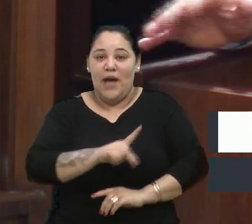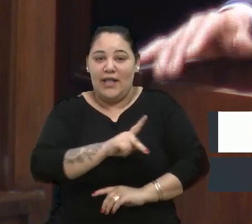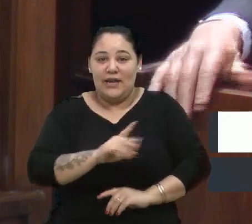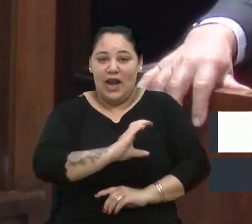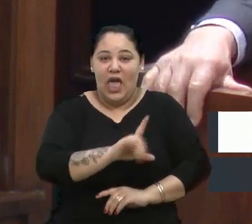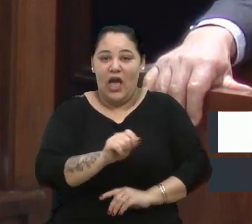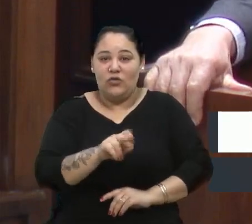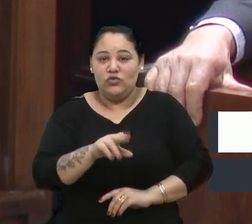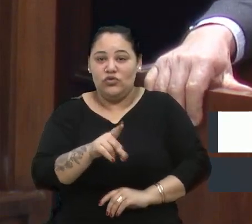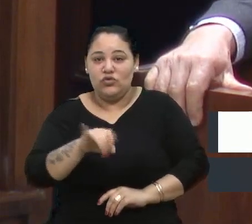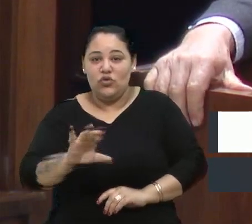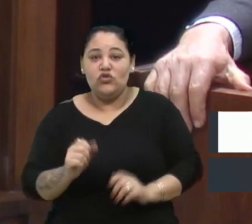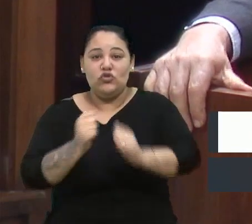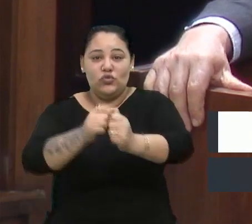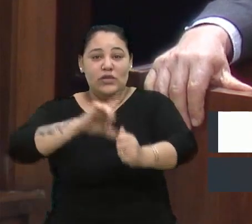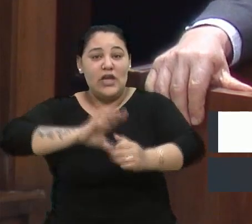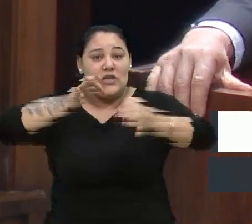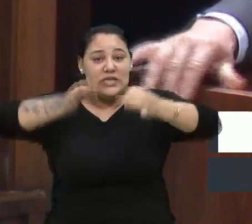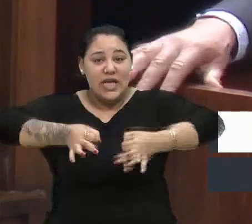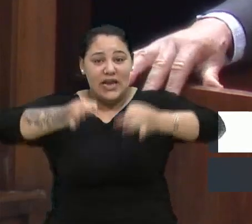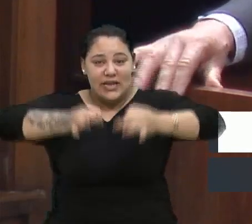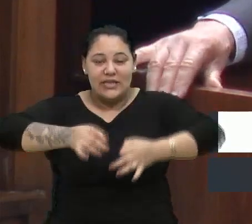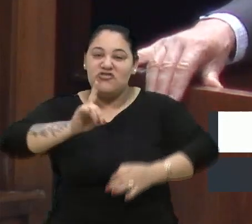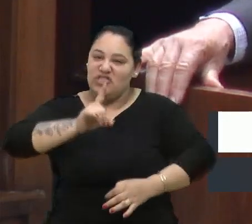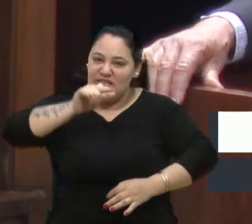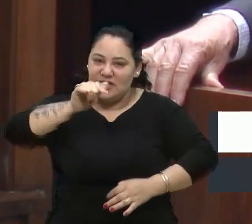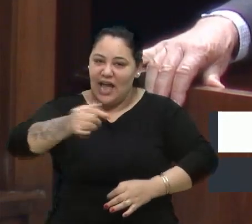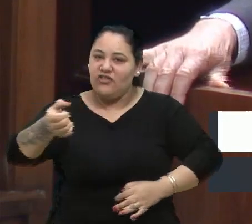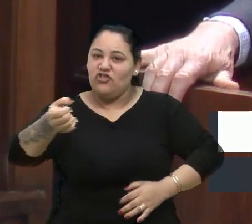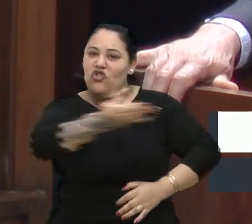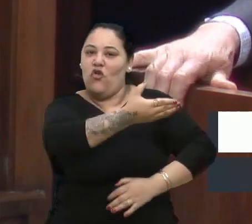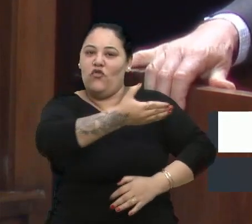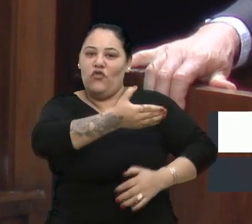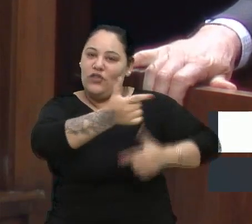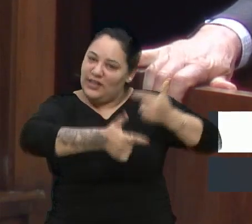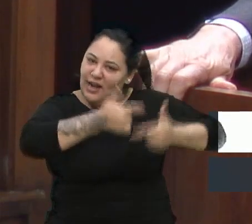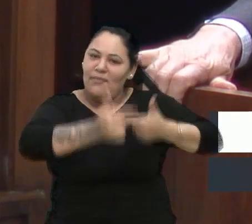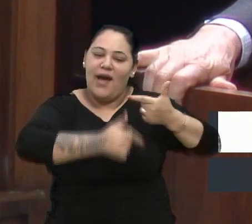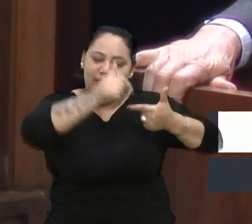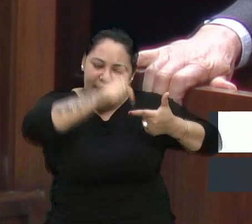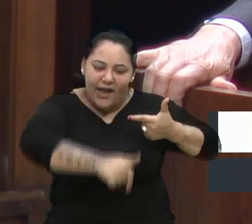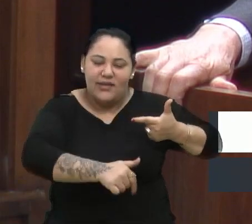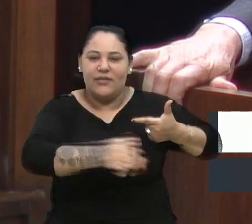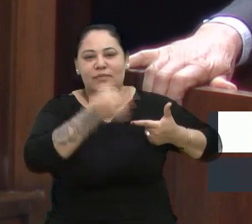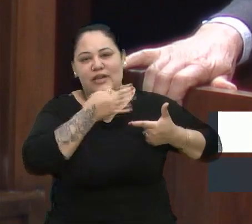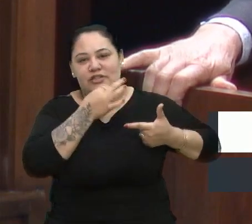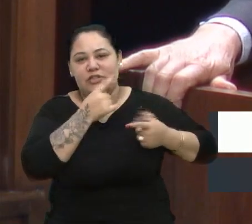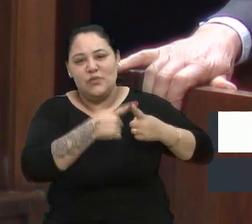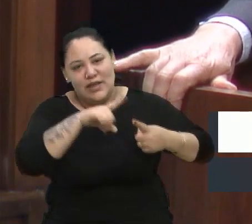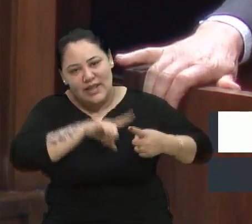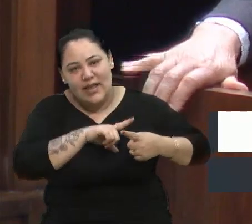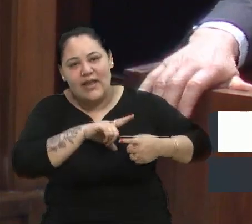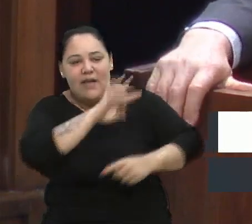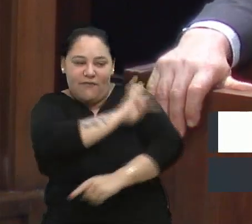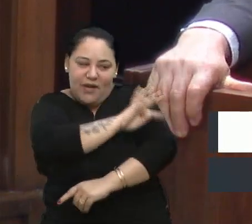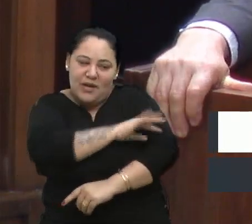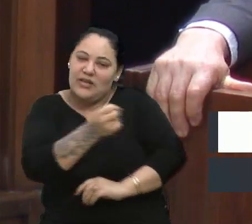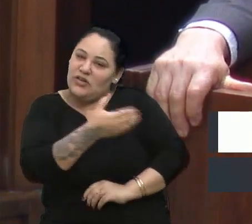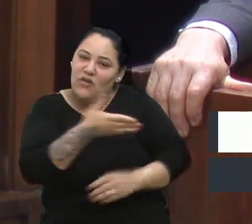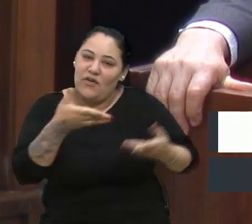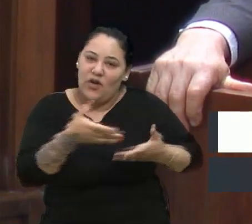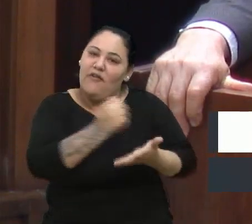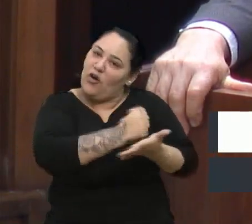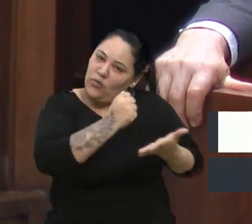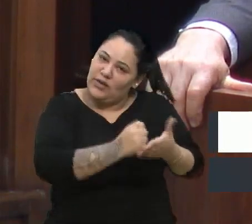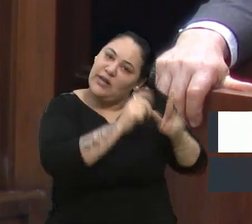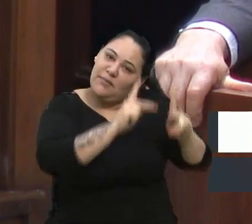com certeza 17 novos empregos que se criaram ali. Então, depois eu vou entrar num outro assunto.